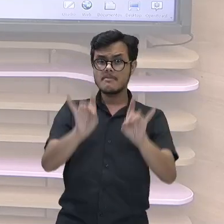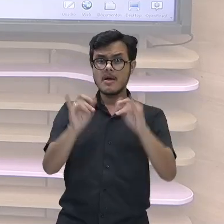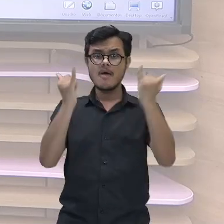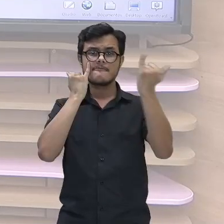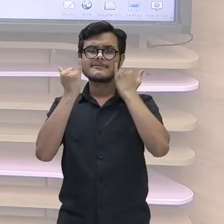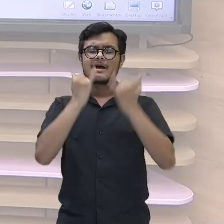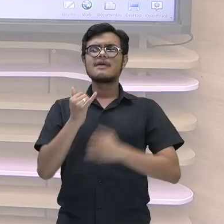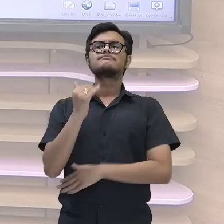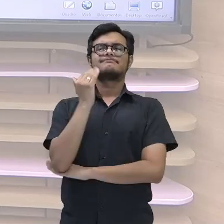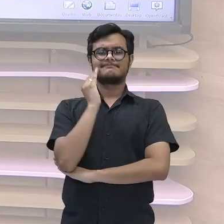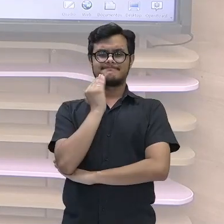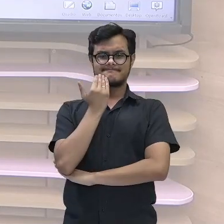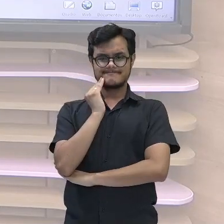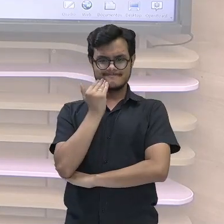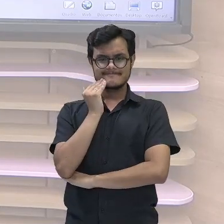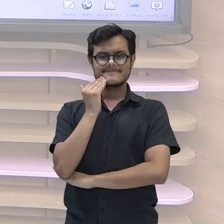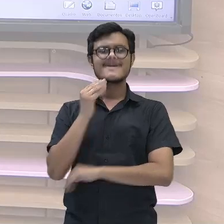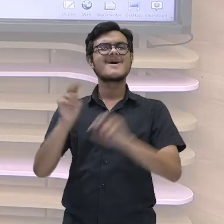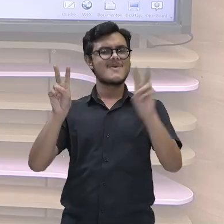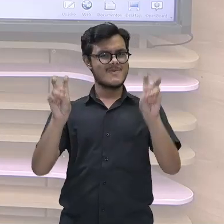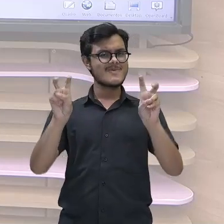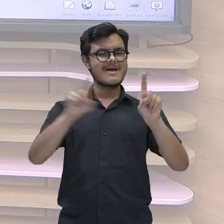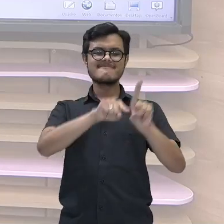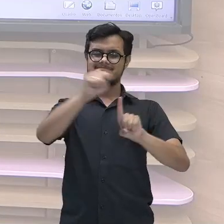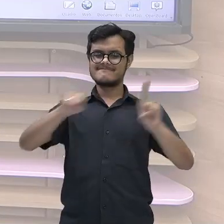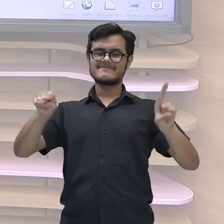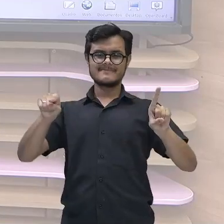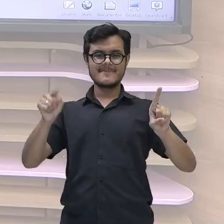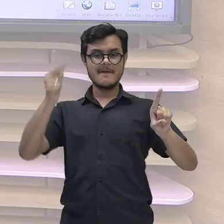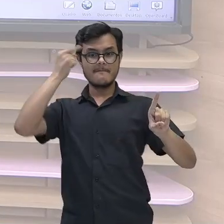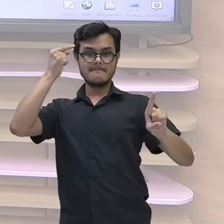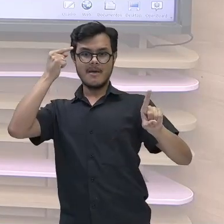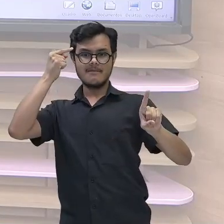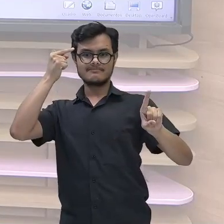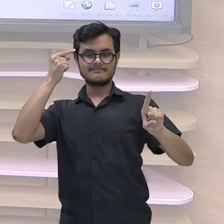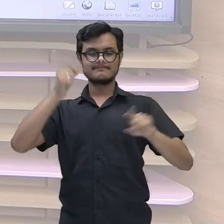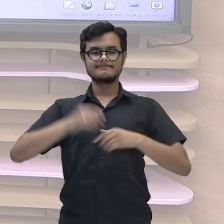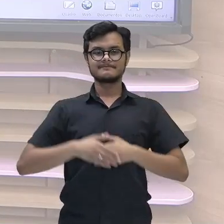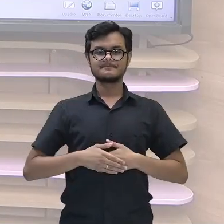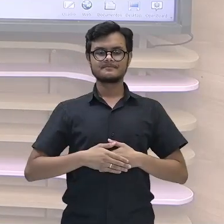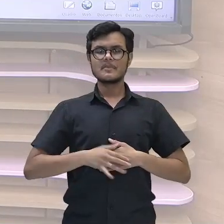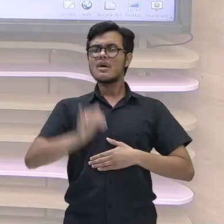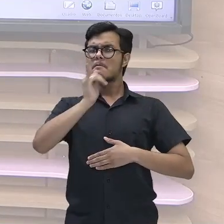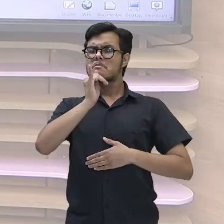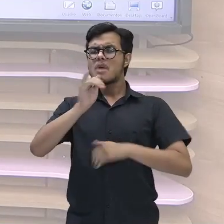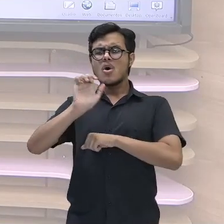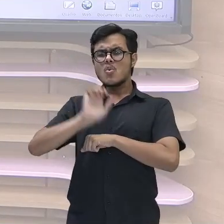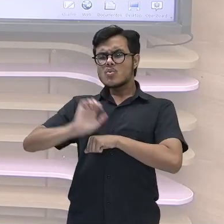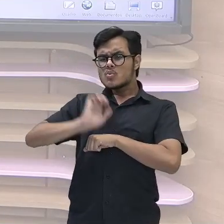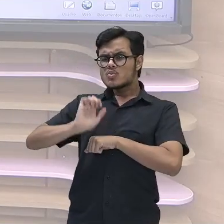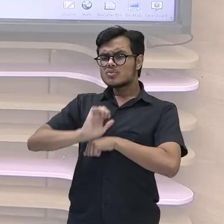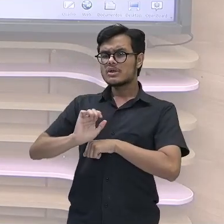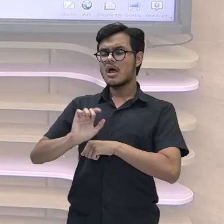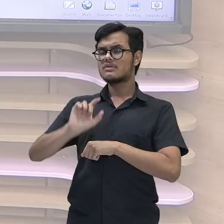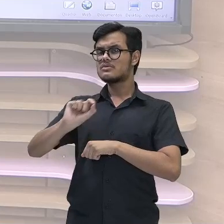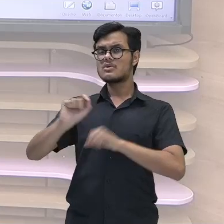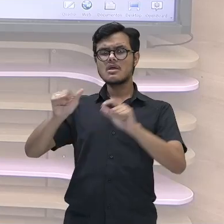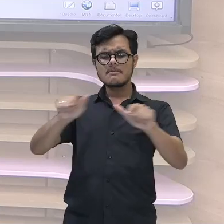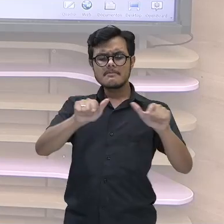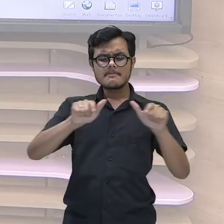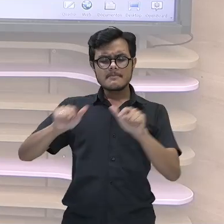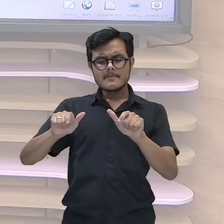consiga interpretar a partir daquele gráfico. Você pode colocar, por exemplo, os estados que possuem ali